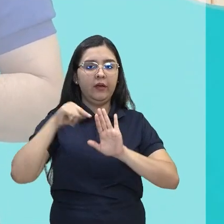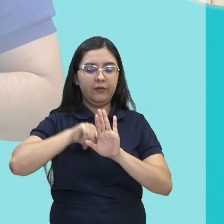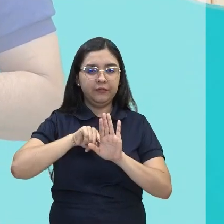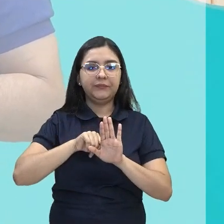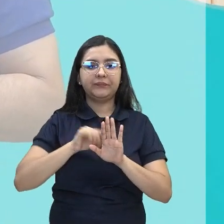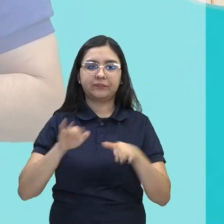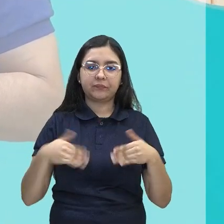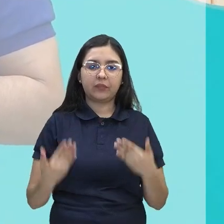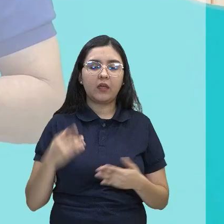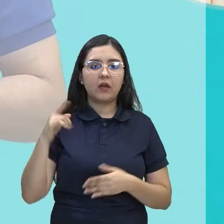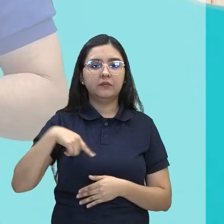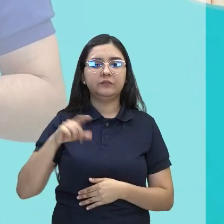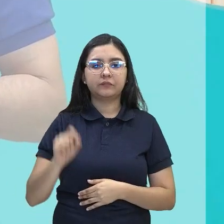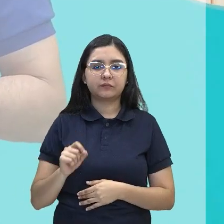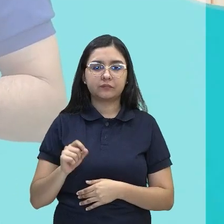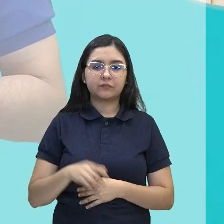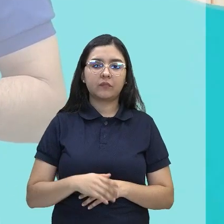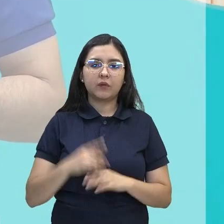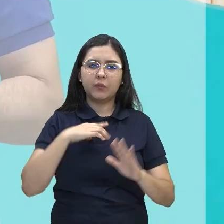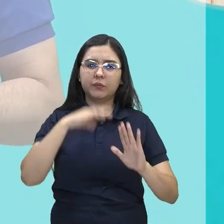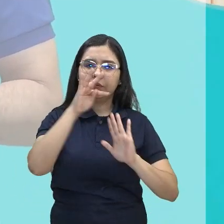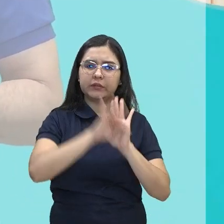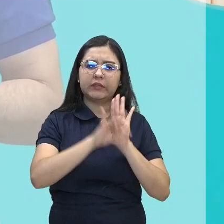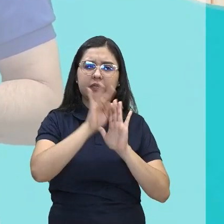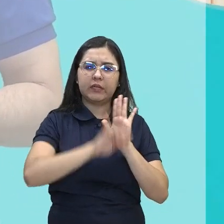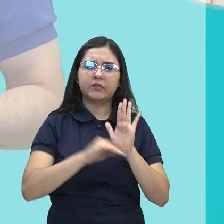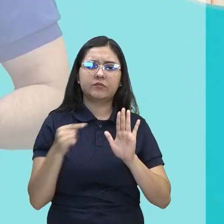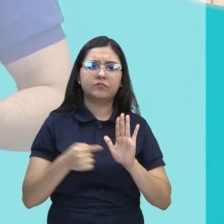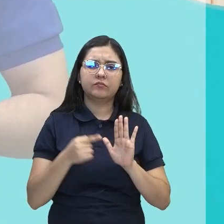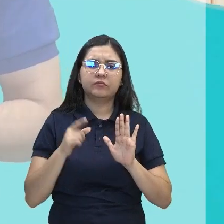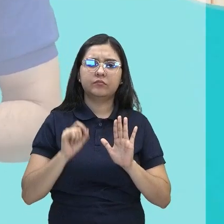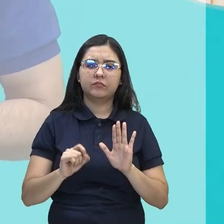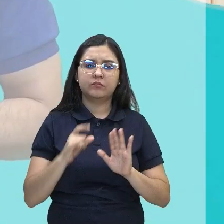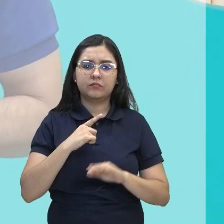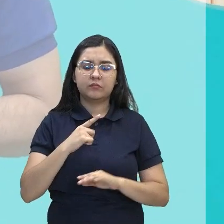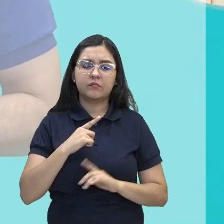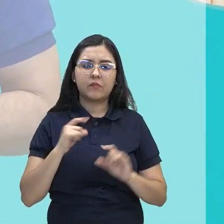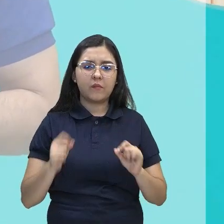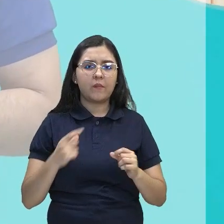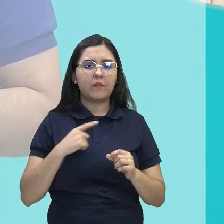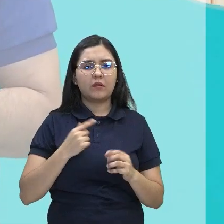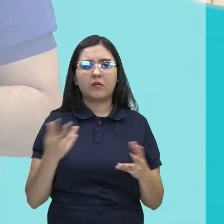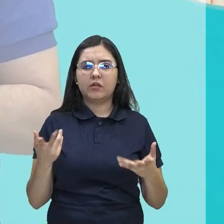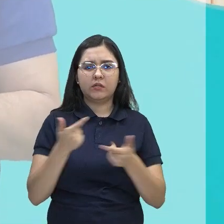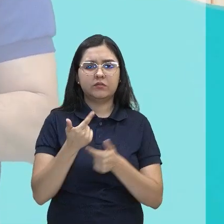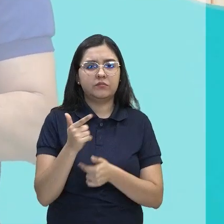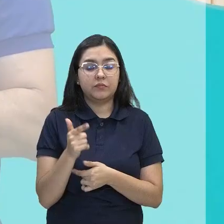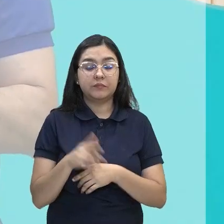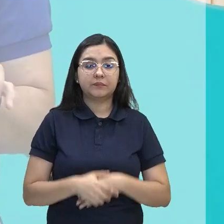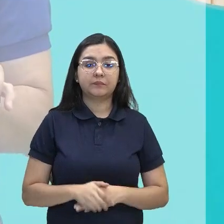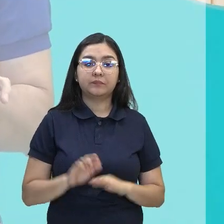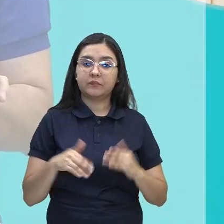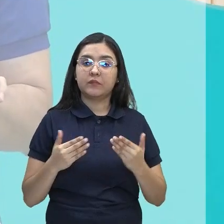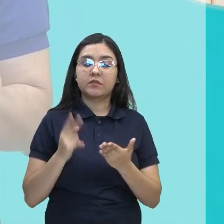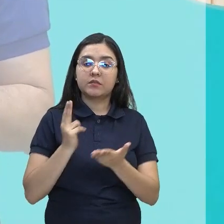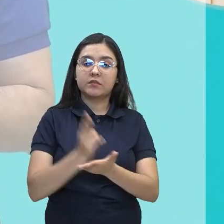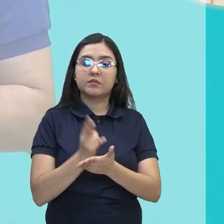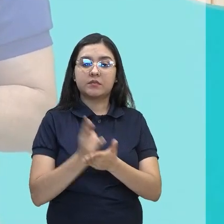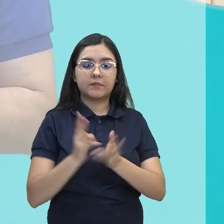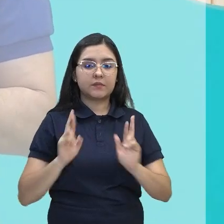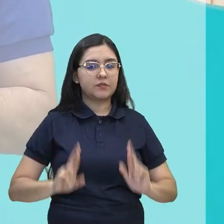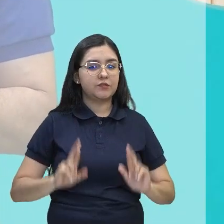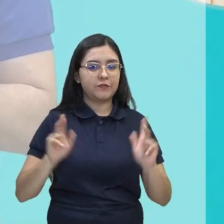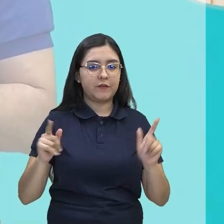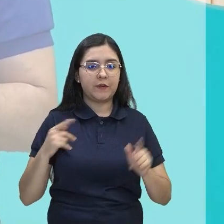tudo mais, isso deixa esse texto, né, de prosa com a menor qualidade, tá? Então, é sempre essa distinção.